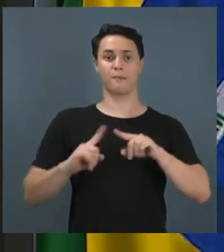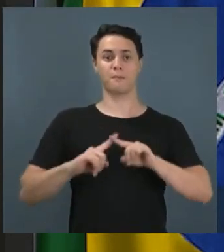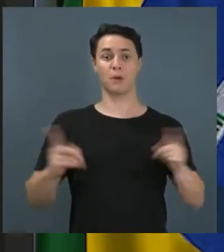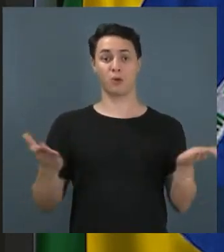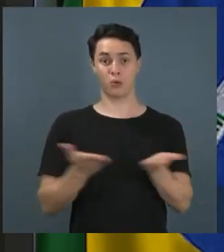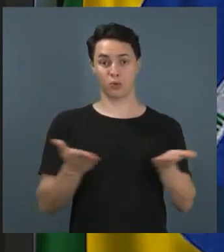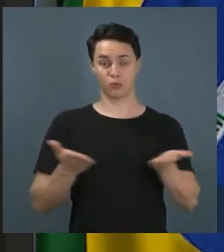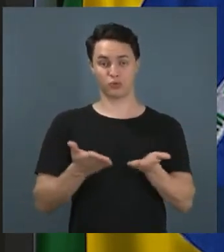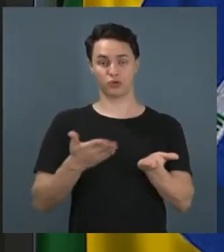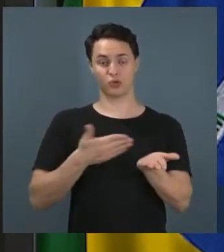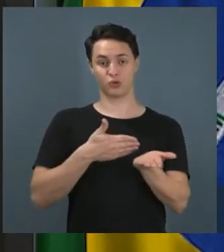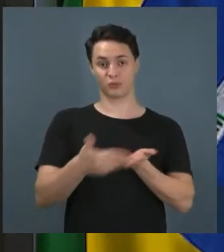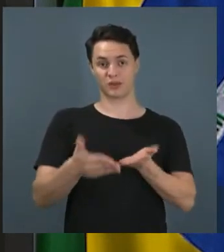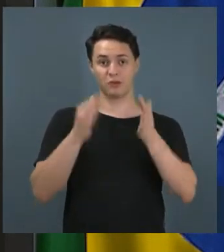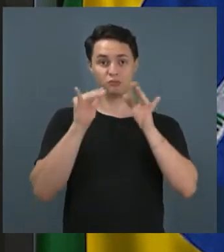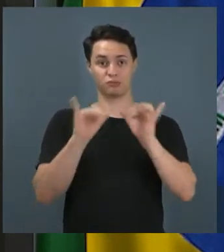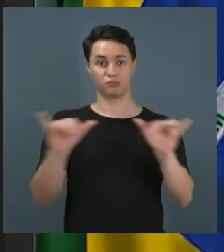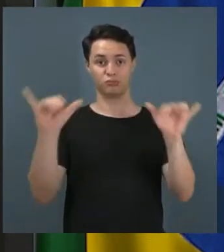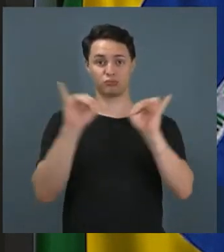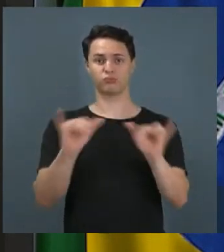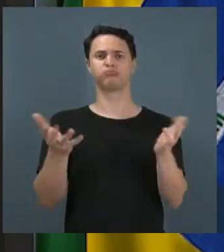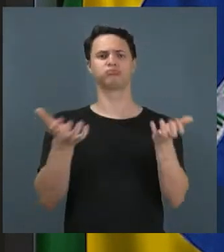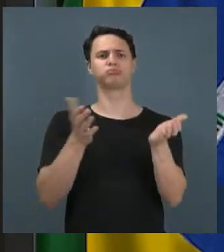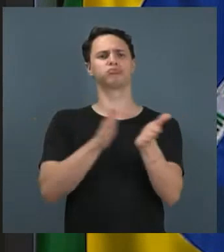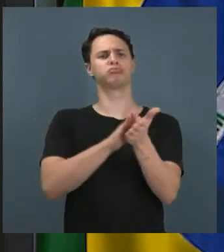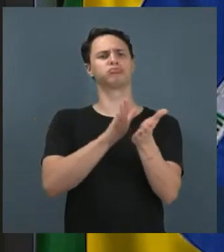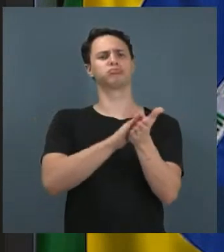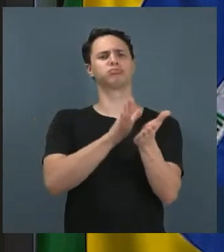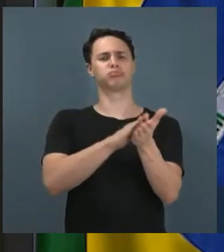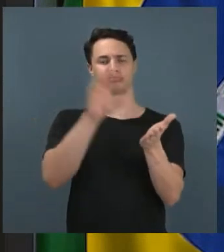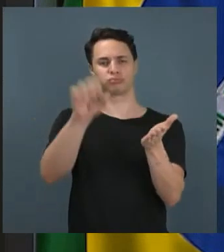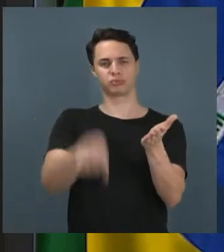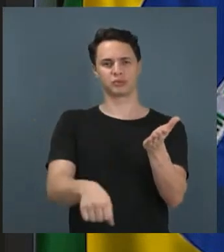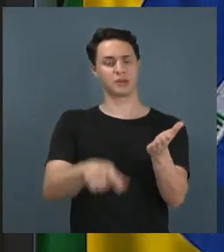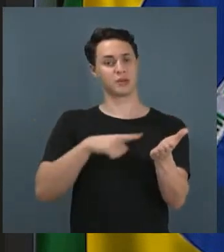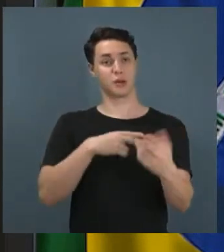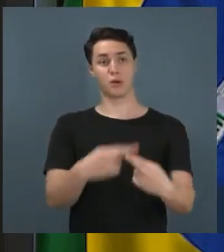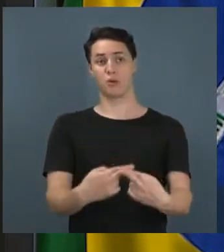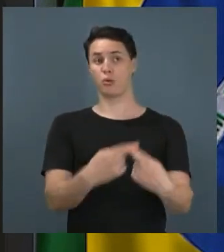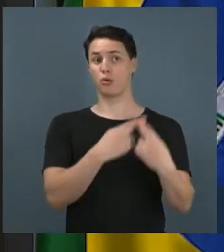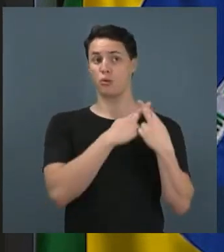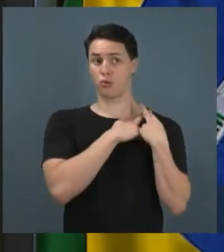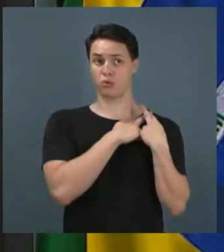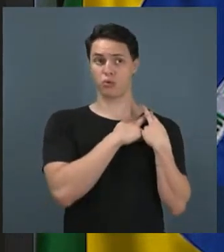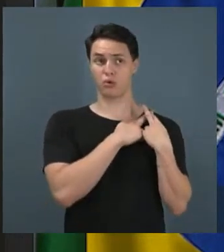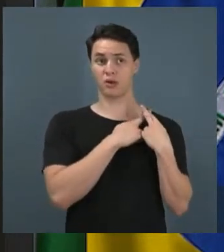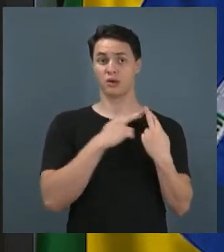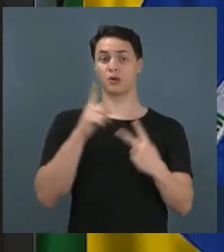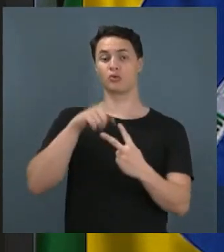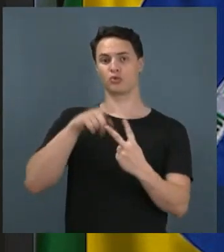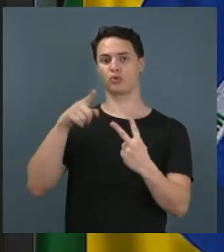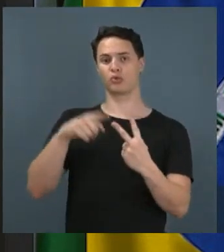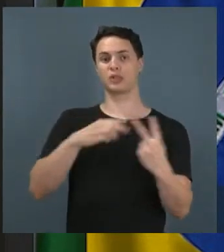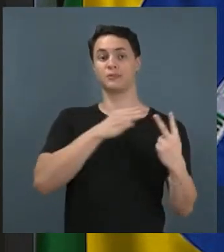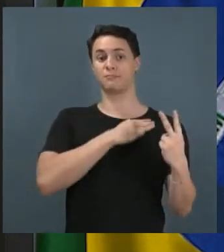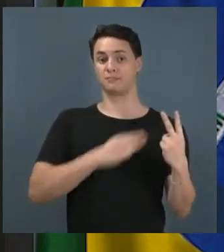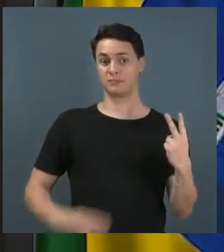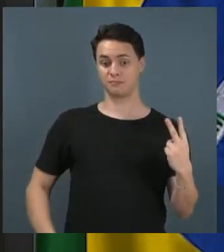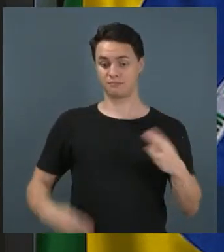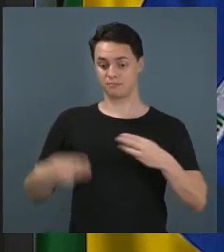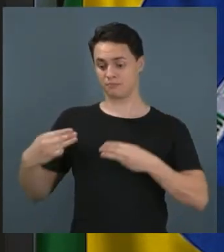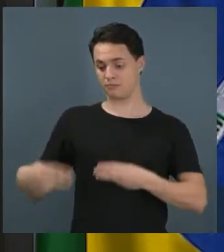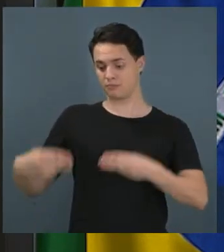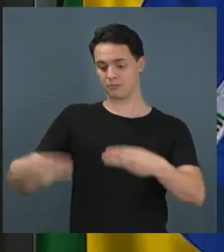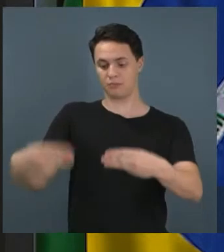iniciar o meu pronunciamento elogiando a responsabilidade de dois importantes